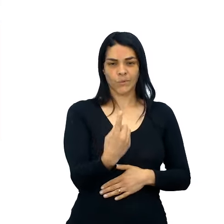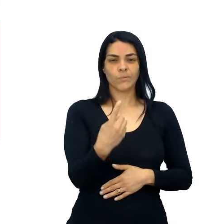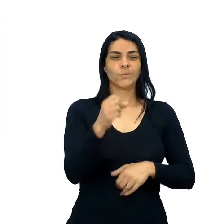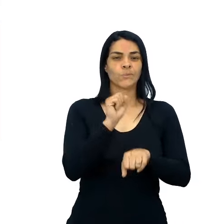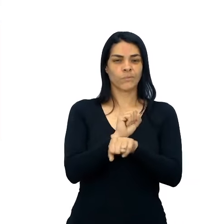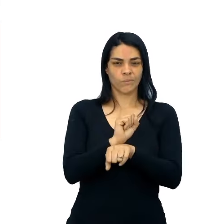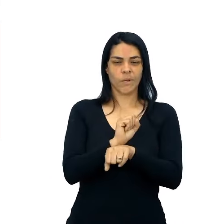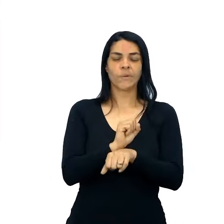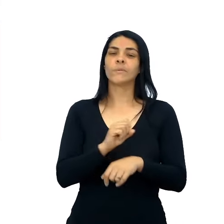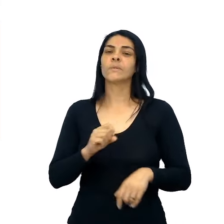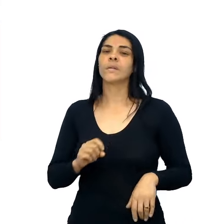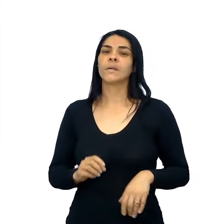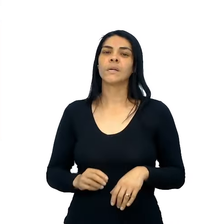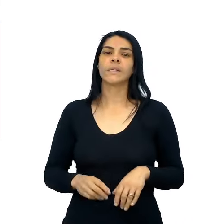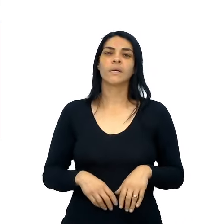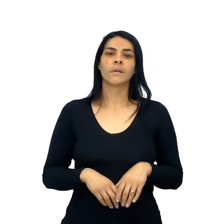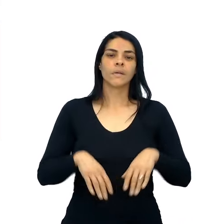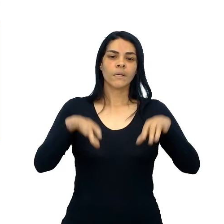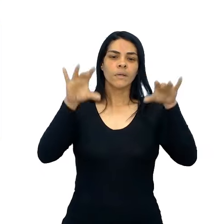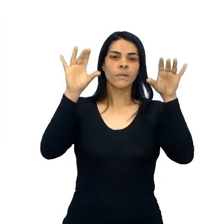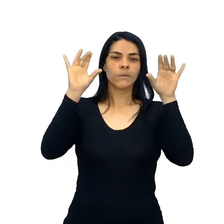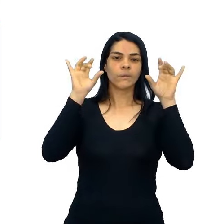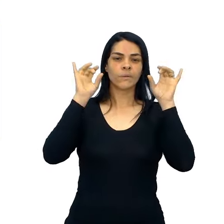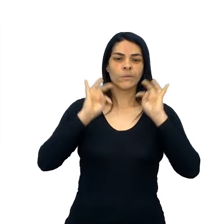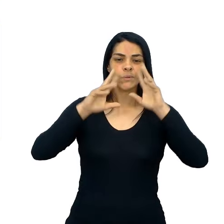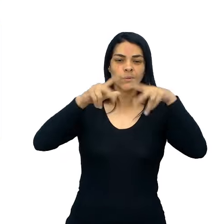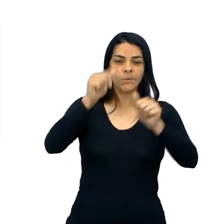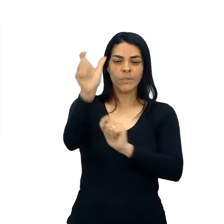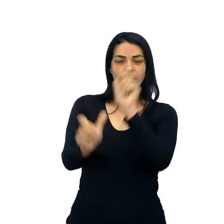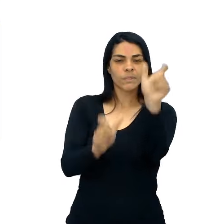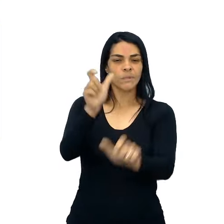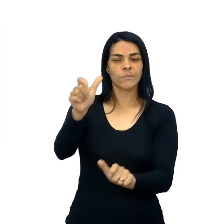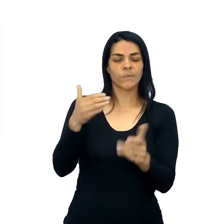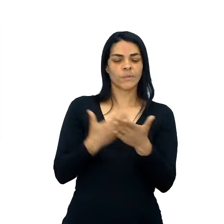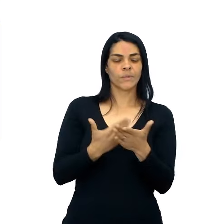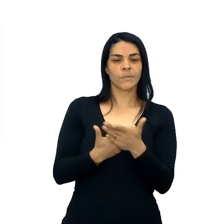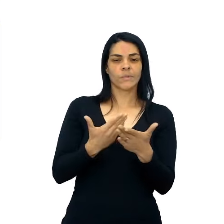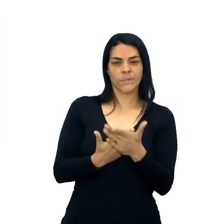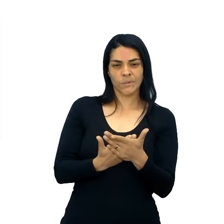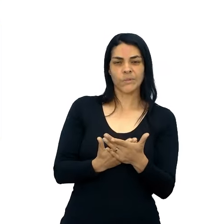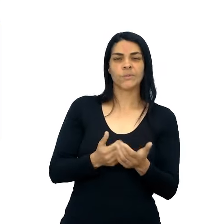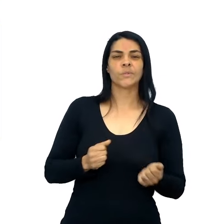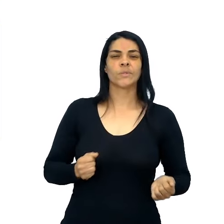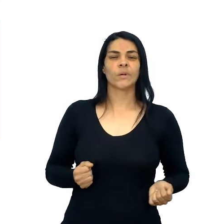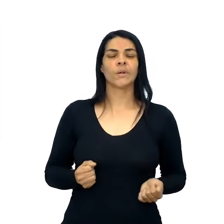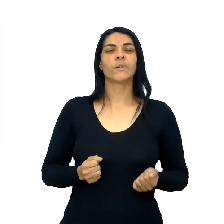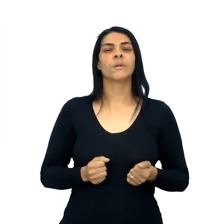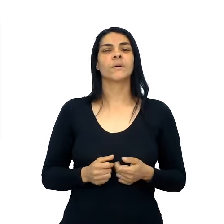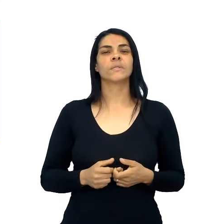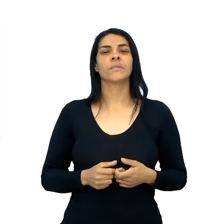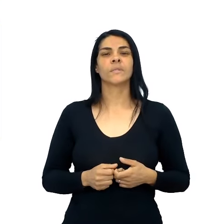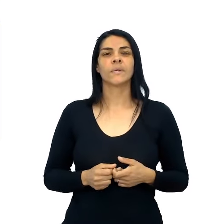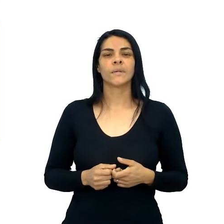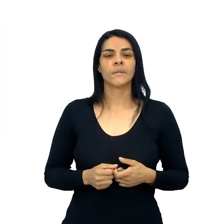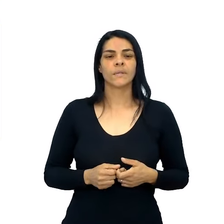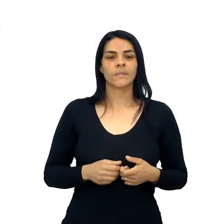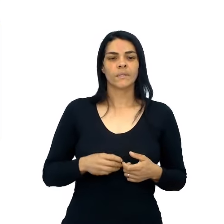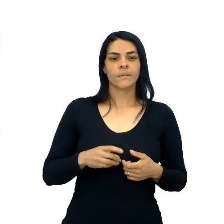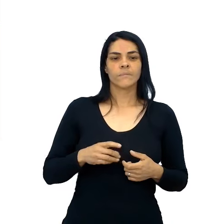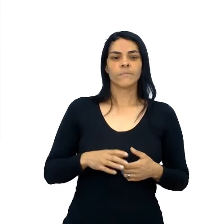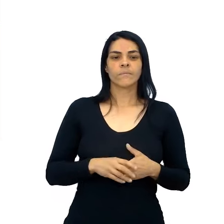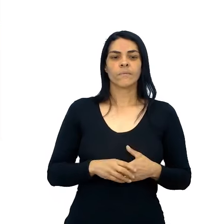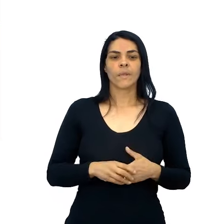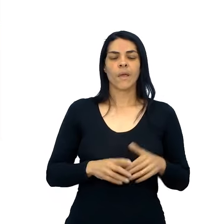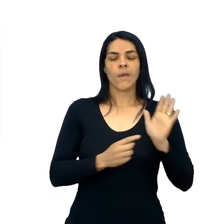em que os especialistas, os estudiosos aí, não é, DOLS, Gannon e Decândio apresentam